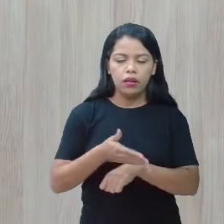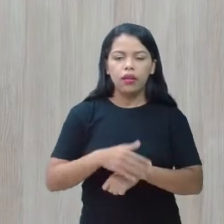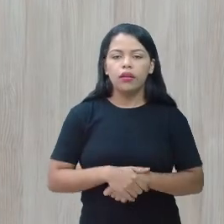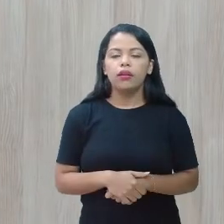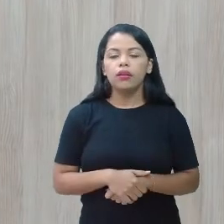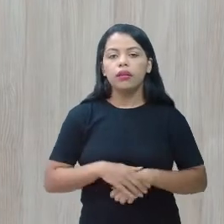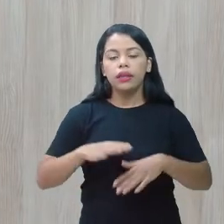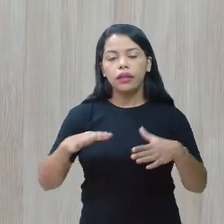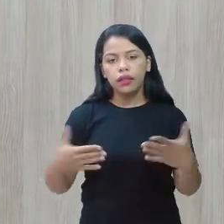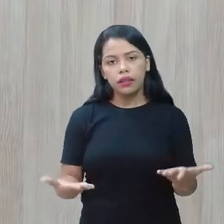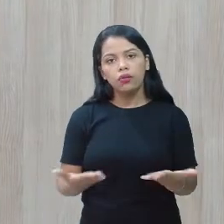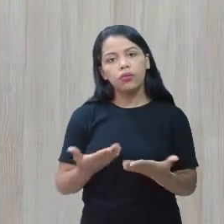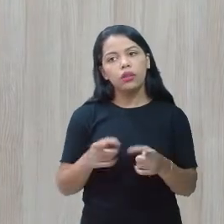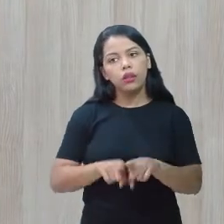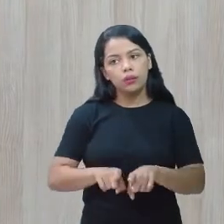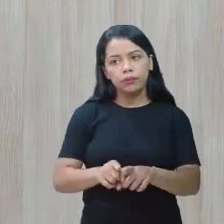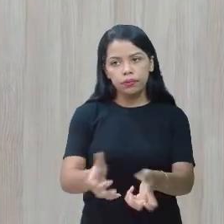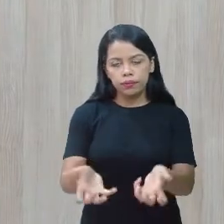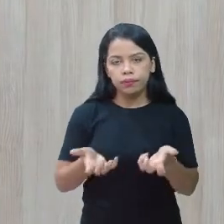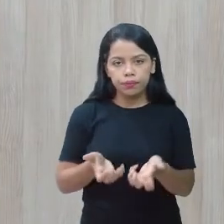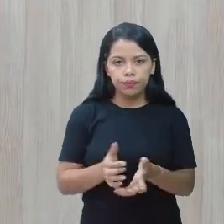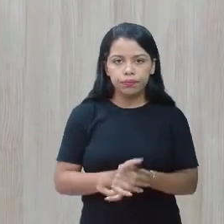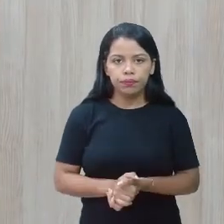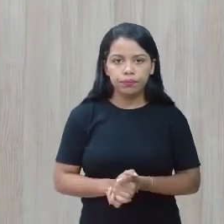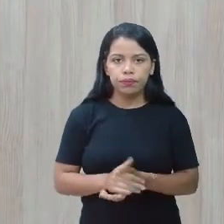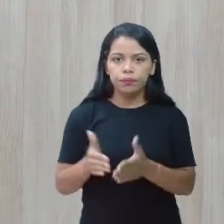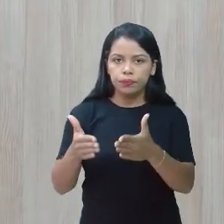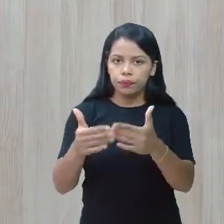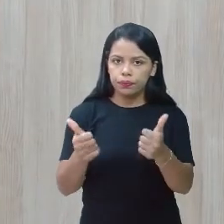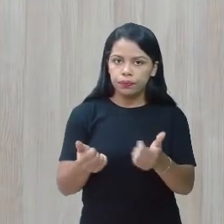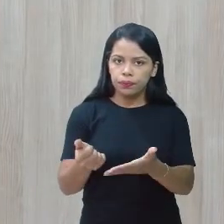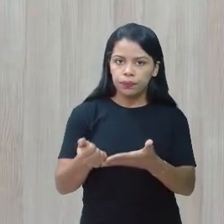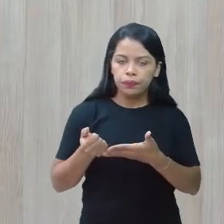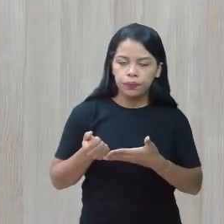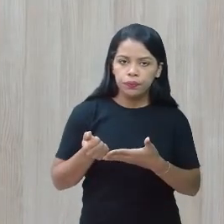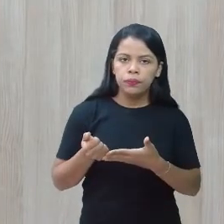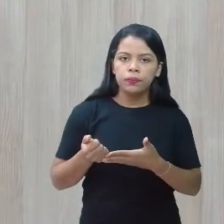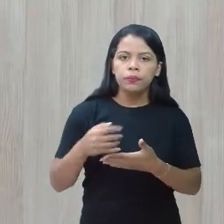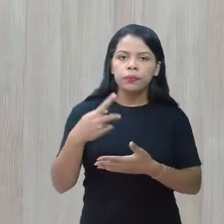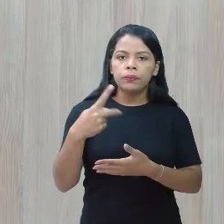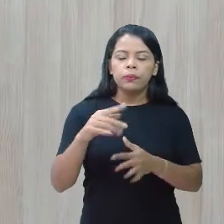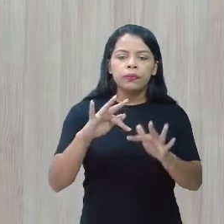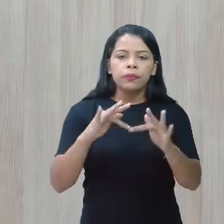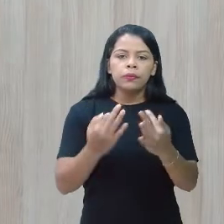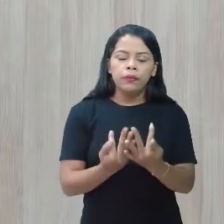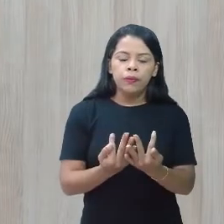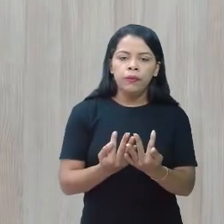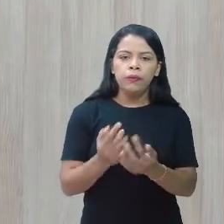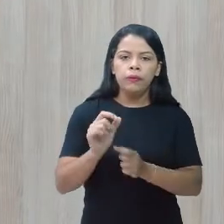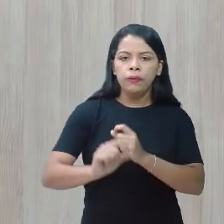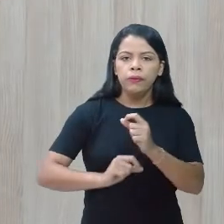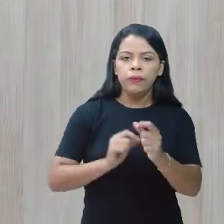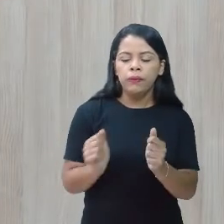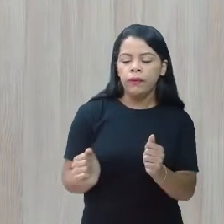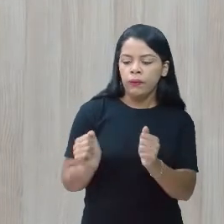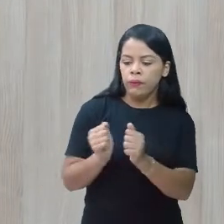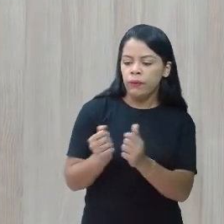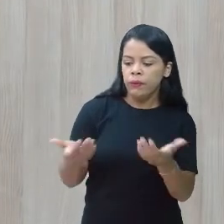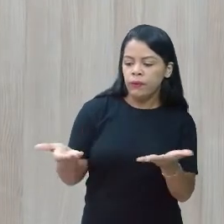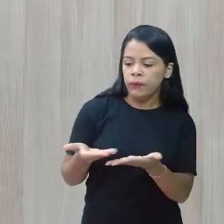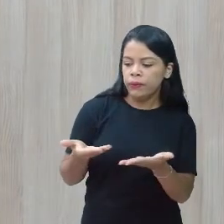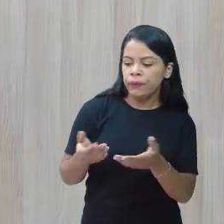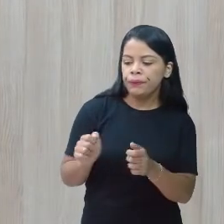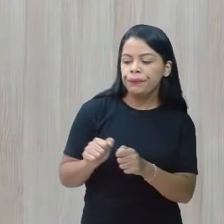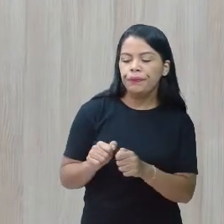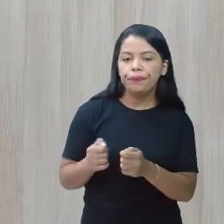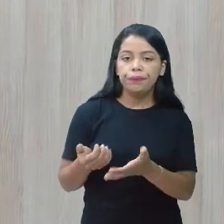também gostaria de pedir a colaboração da família a estarem aí, não é, ajudando